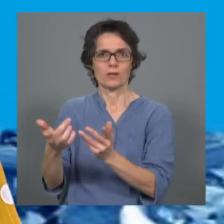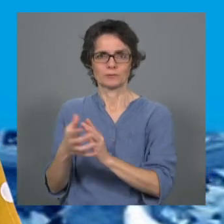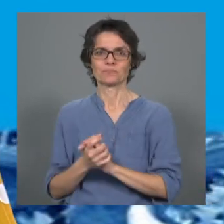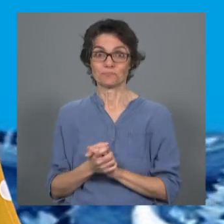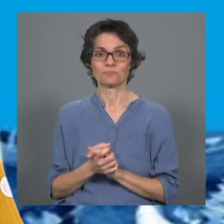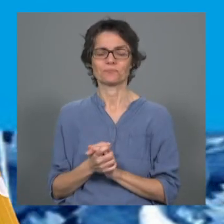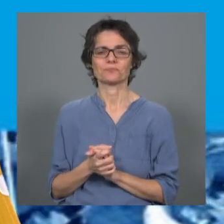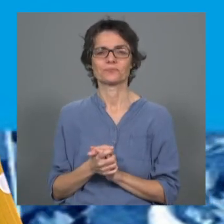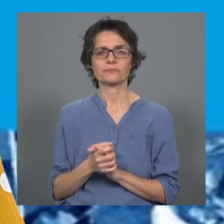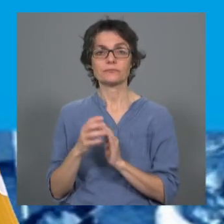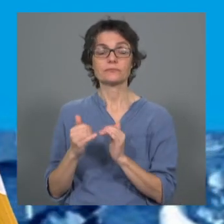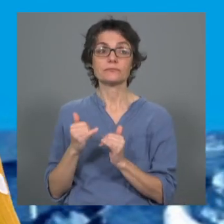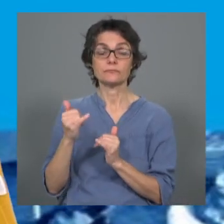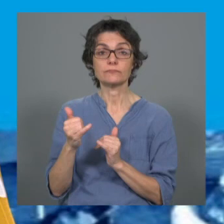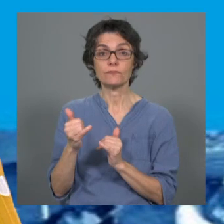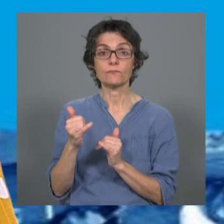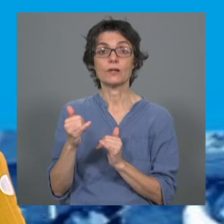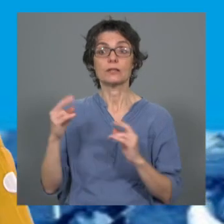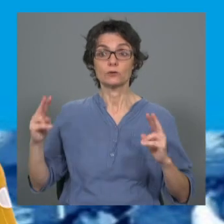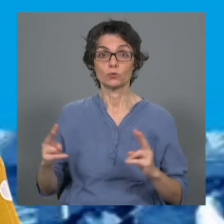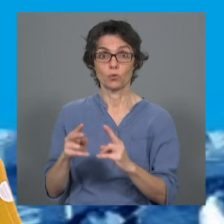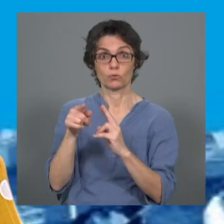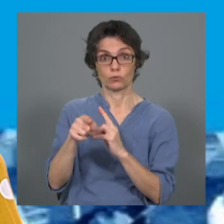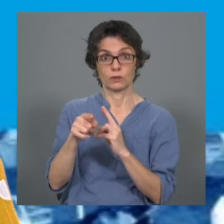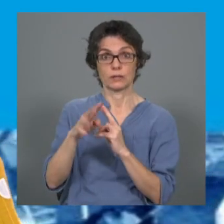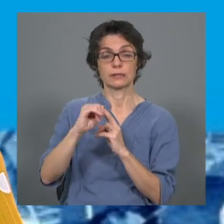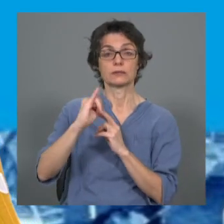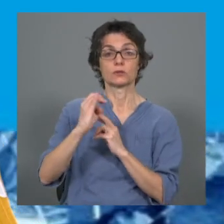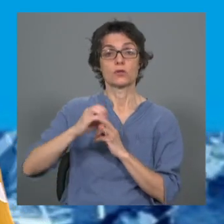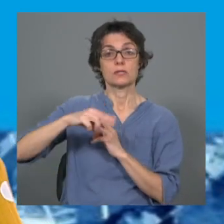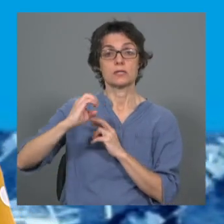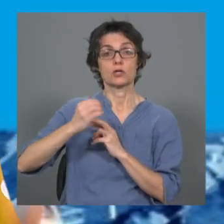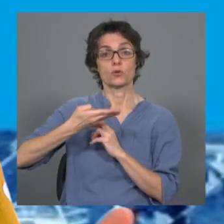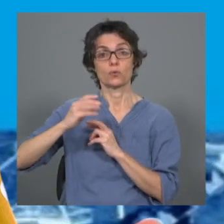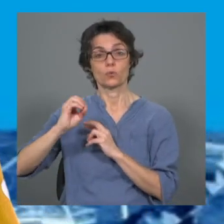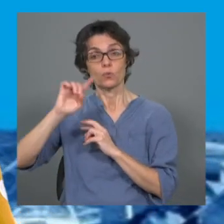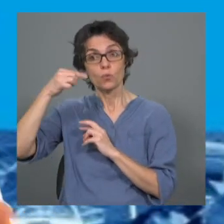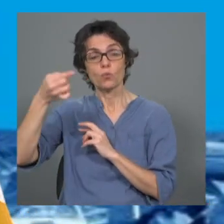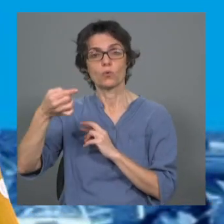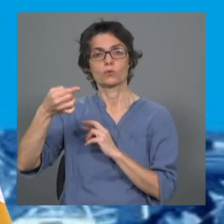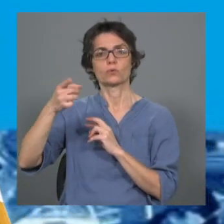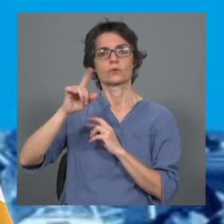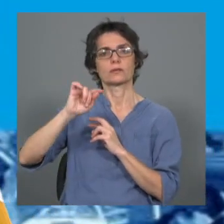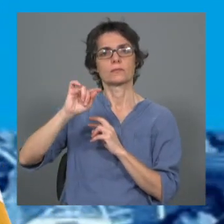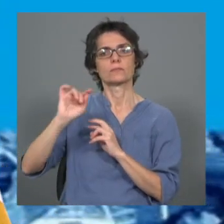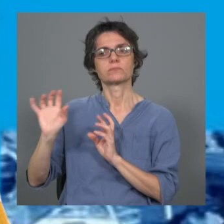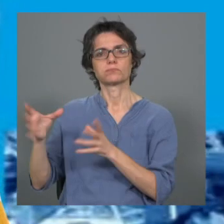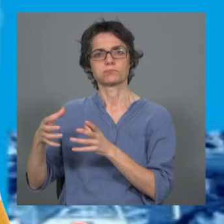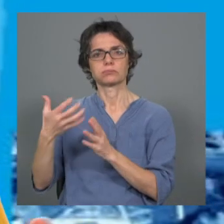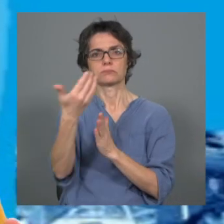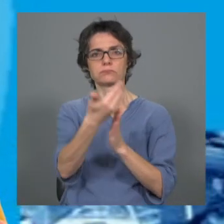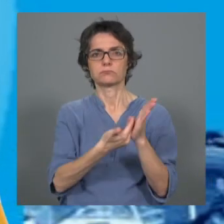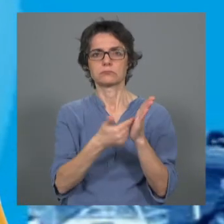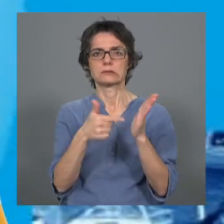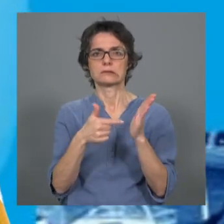E depois do Sínodo e com a Constituição Sinodal, houve também alguns grupos que abraçaram esse documento e